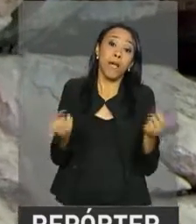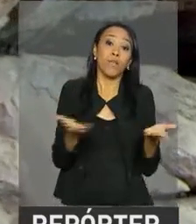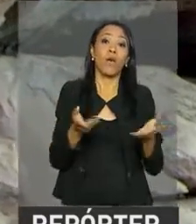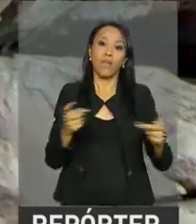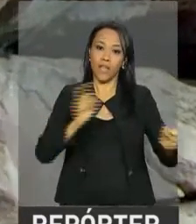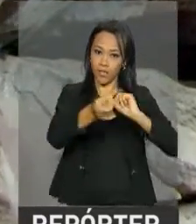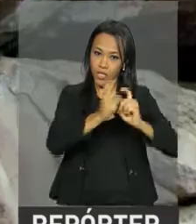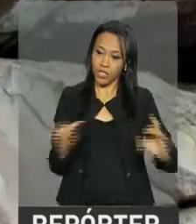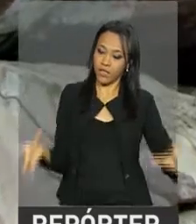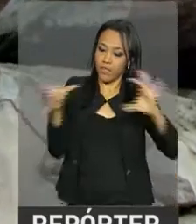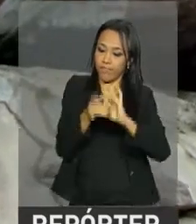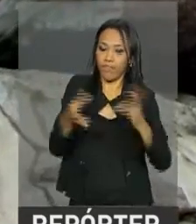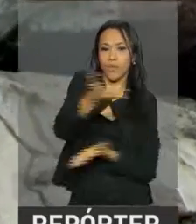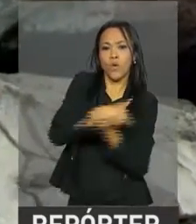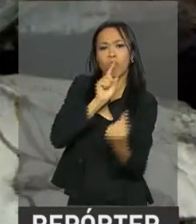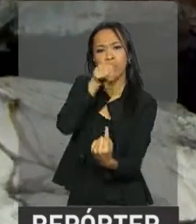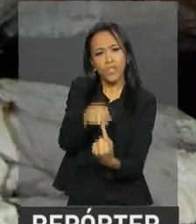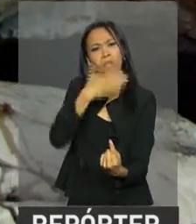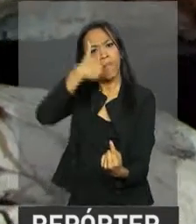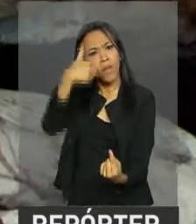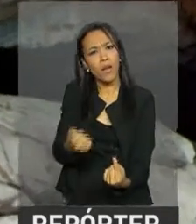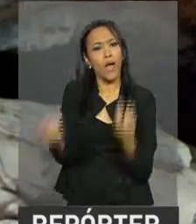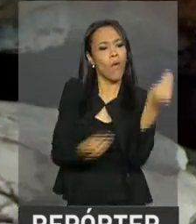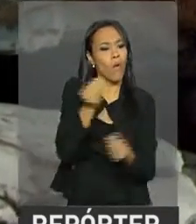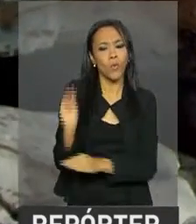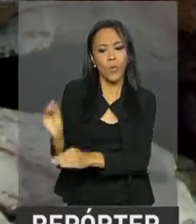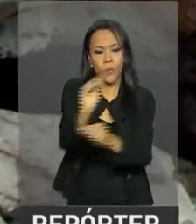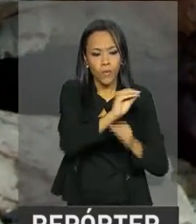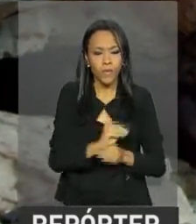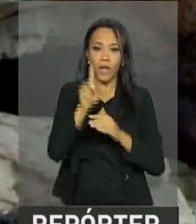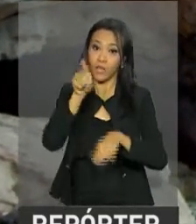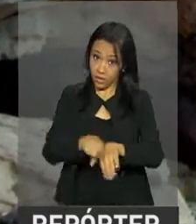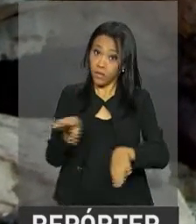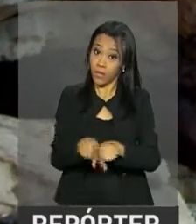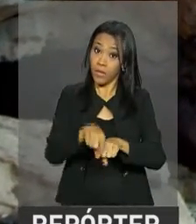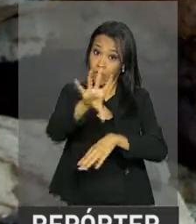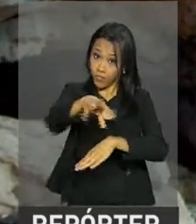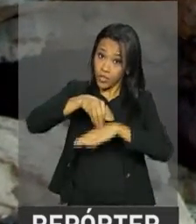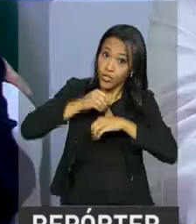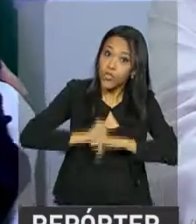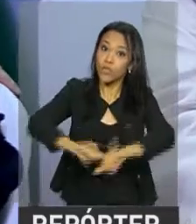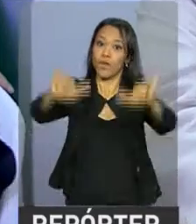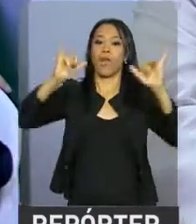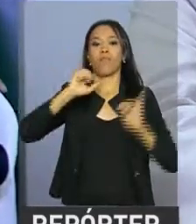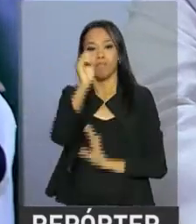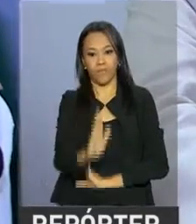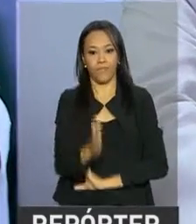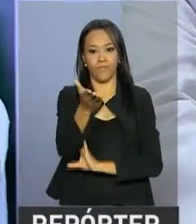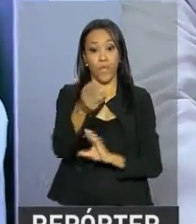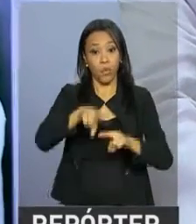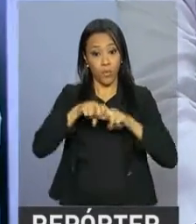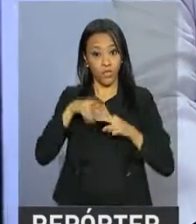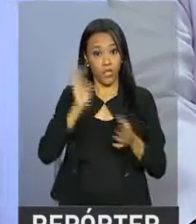compartilhada a idéia é melhorar os mecanismos de conservação e divulgação desse patrimônio cultural para isso foi assinado